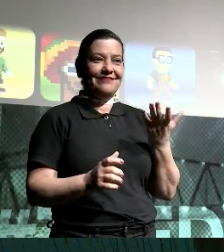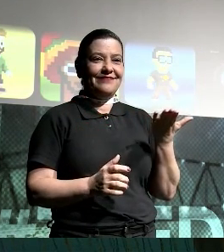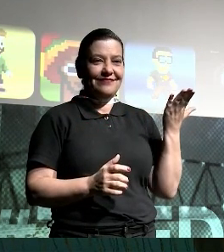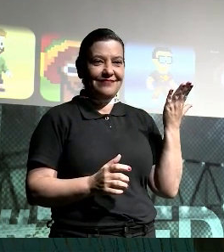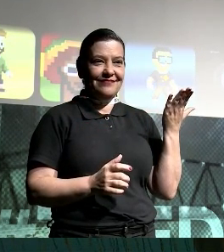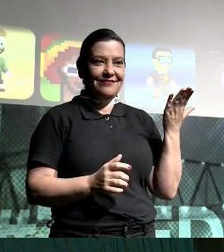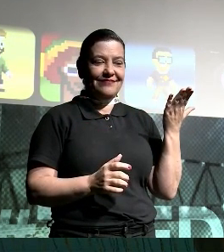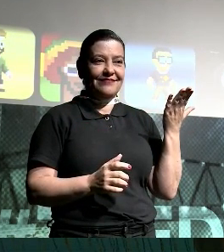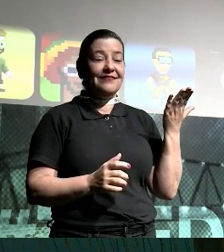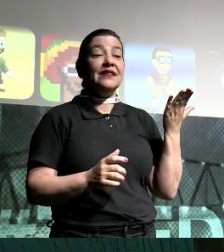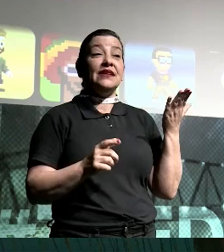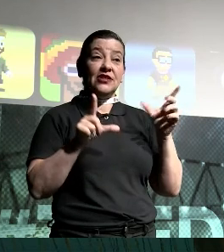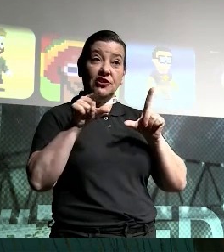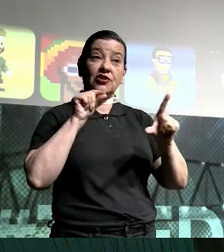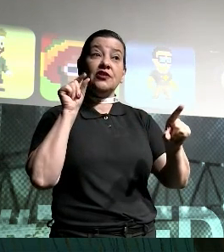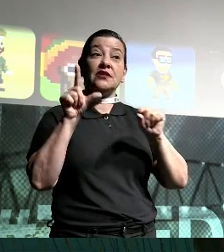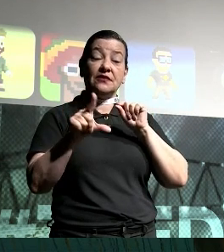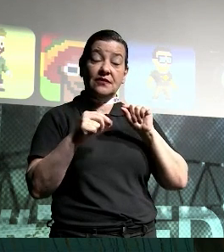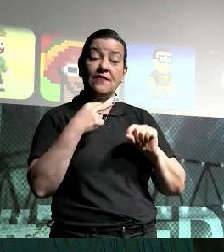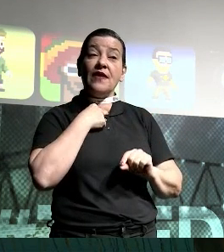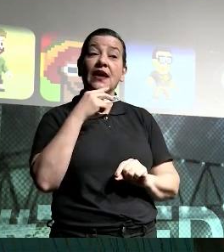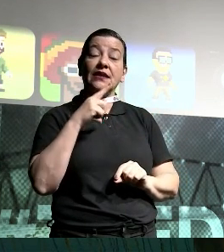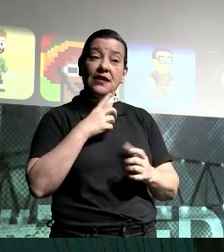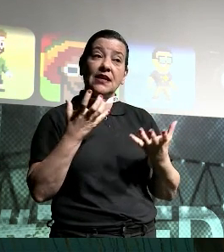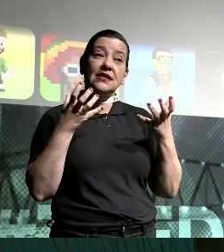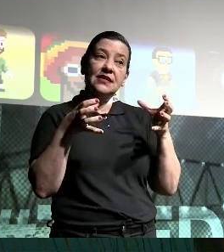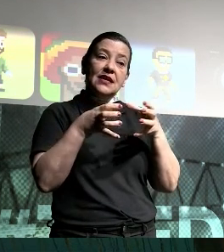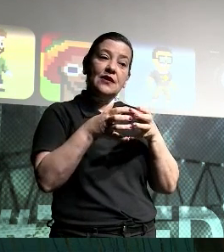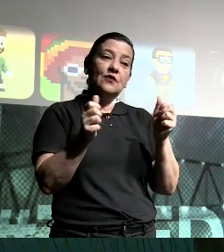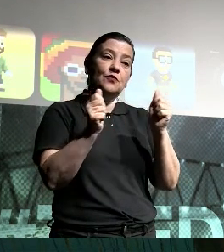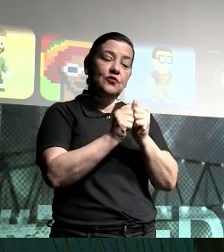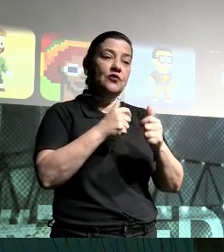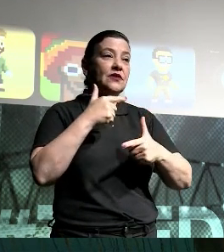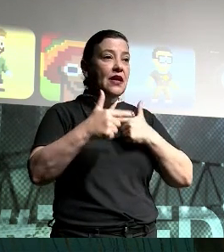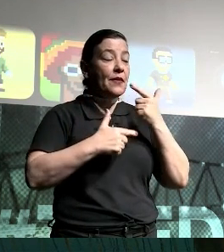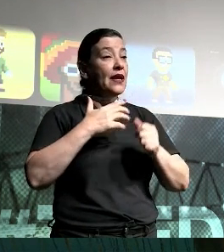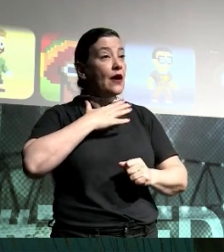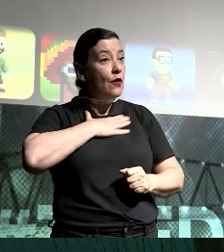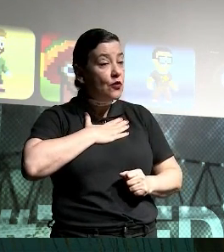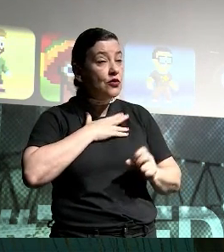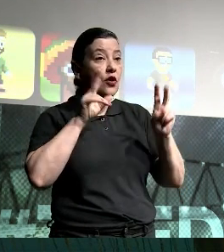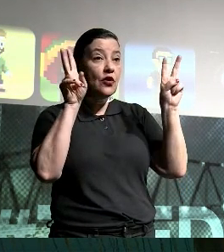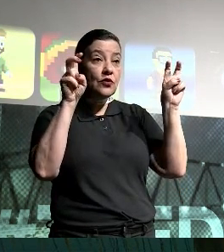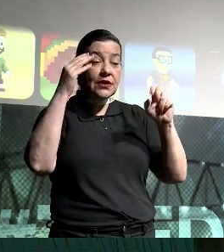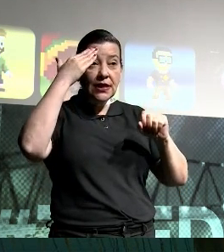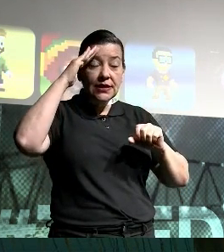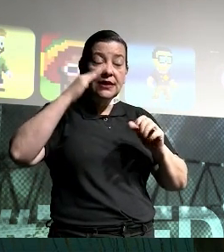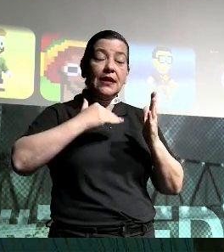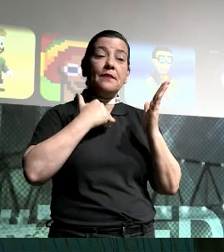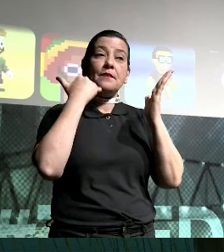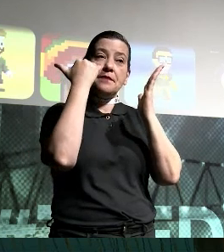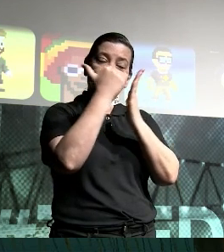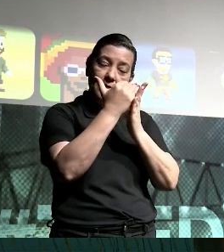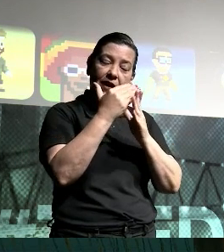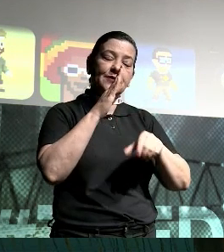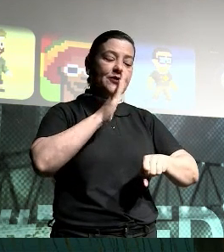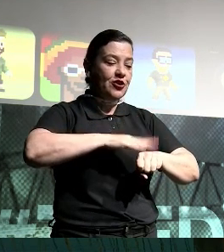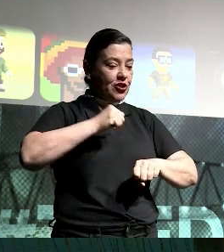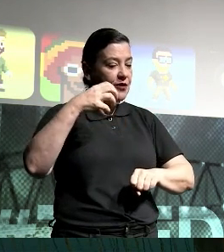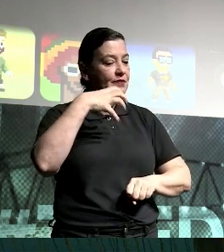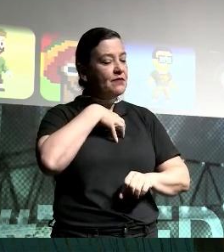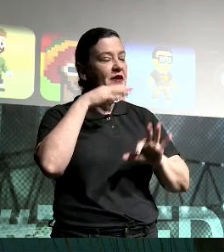nelson.campos@cloudwalk.io. A gente está contratando. Então, se você quiser fazer parte, etc., gostou do assunto e quer entender um pouco mais, me chama. Eu vou ficar super feliz em